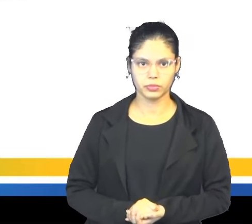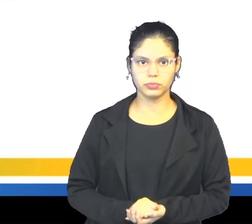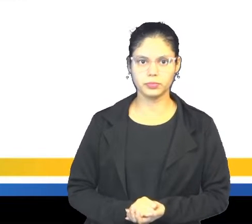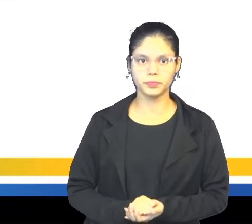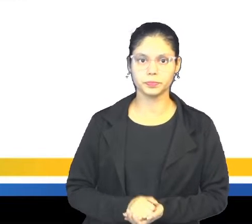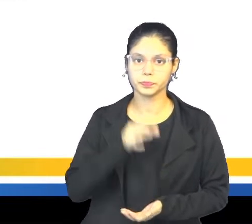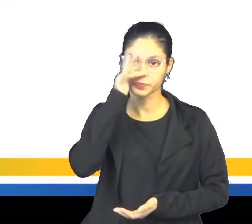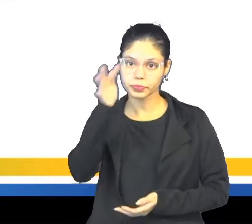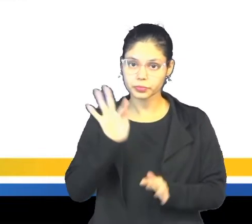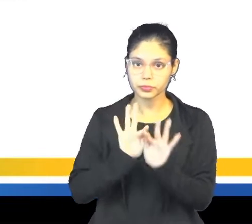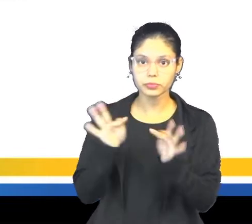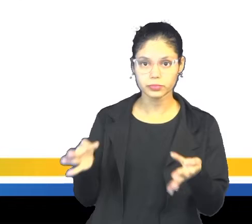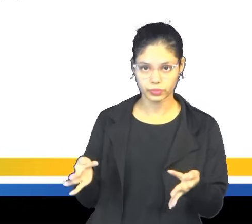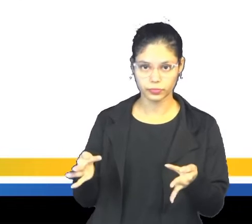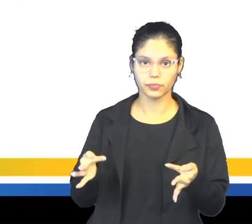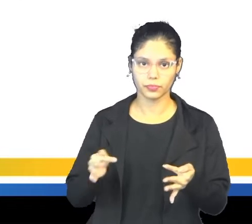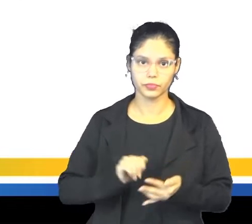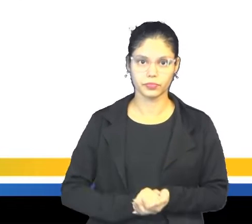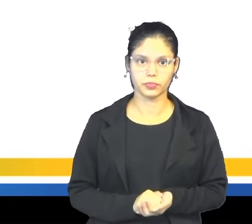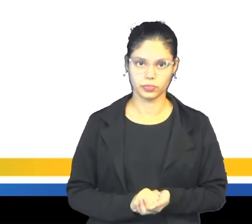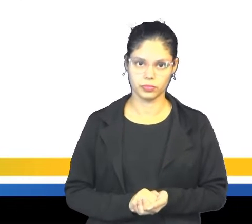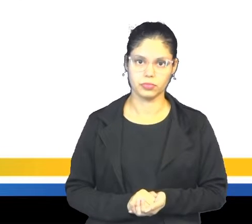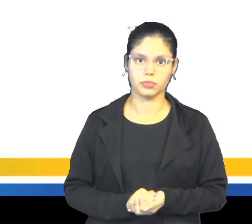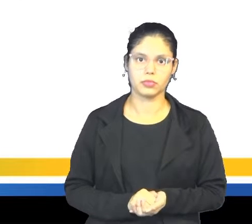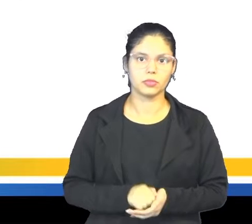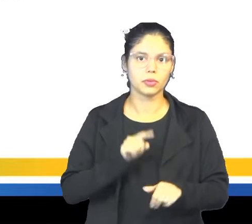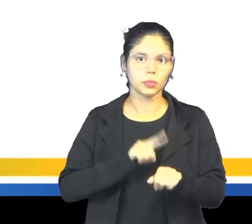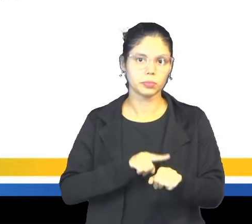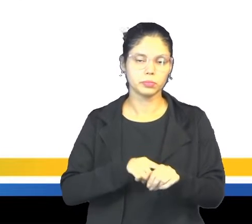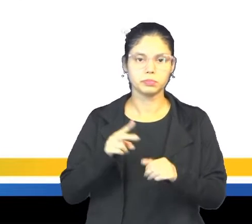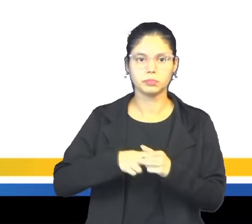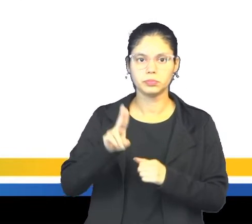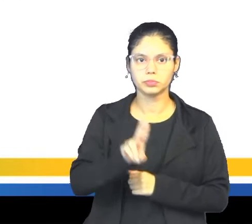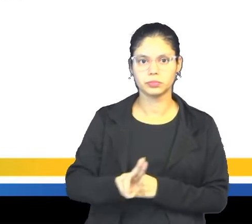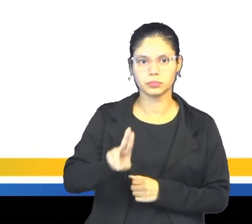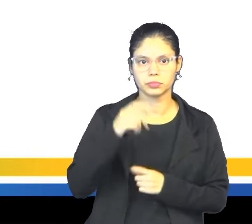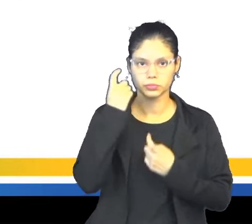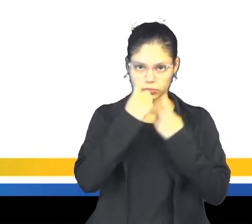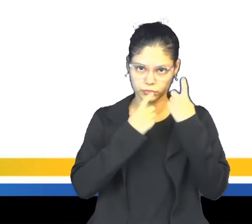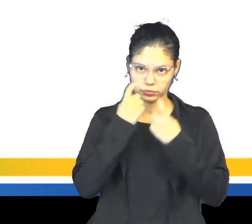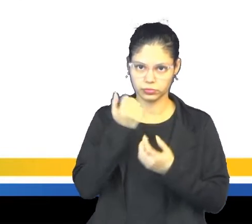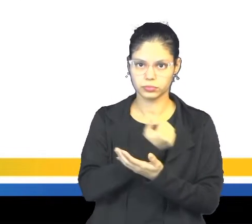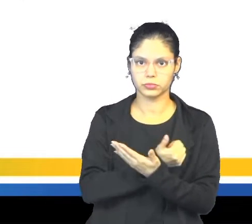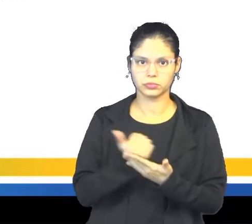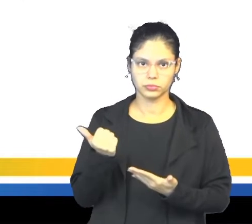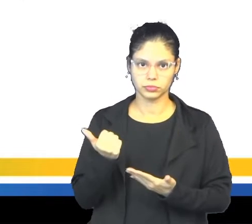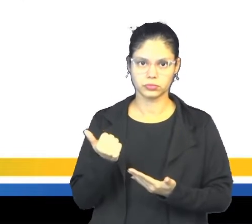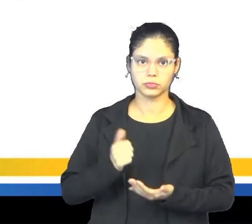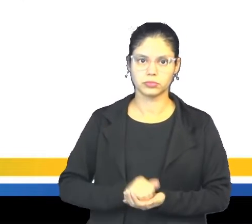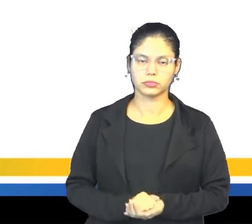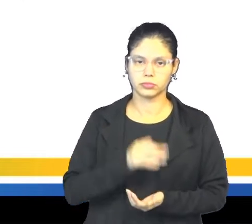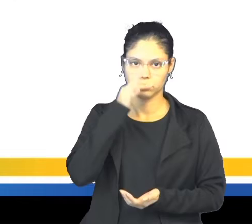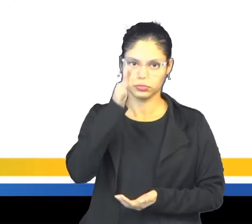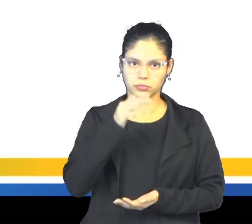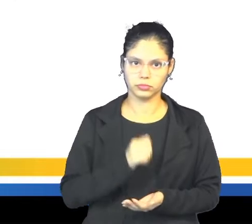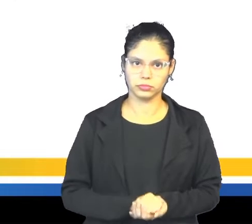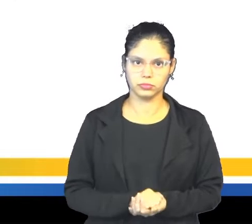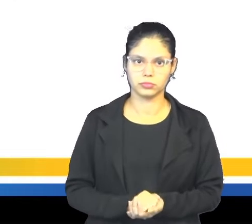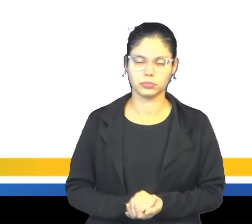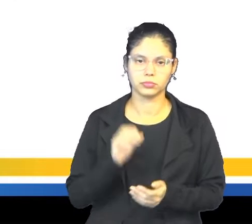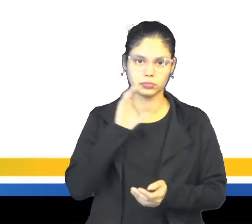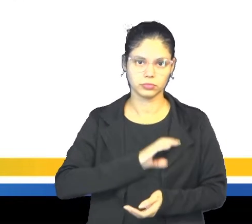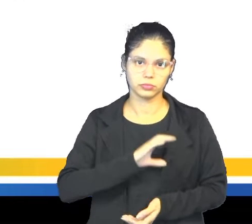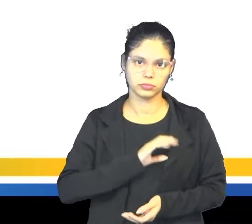O futuro simples, né? Ele é um tempo verbal utilizado para expressar ações futuras.